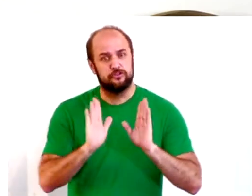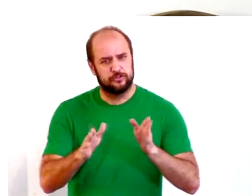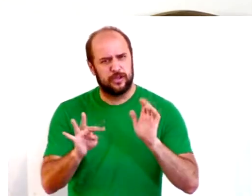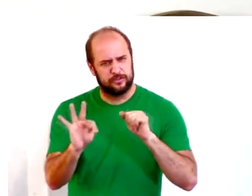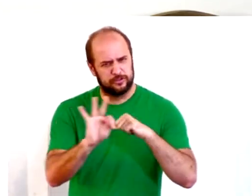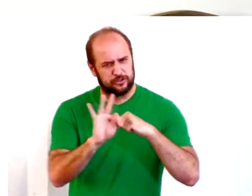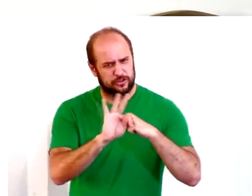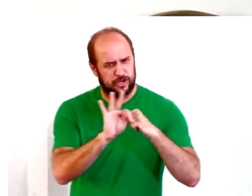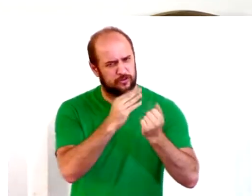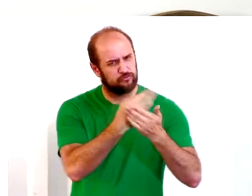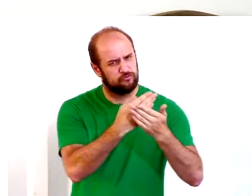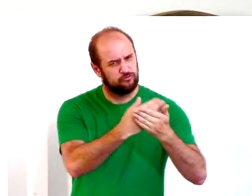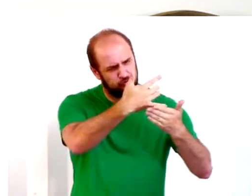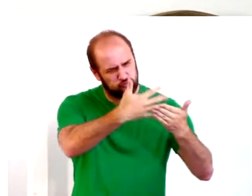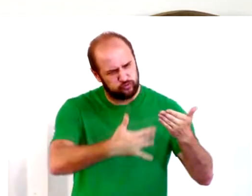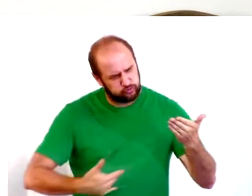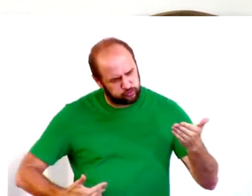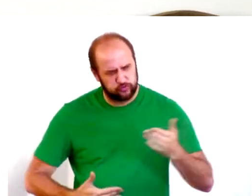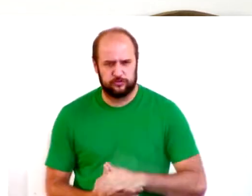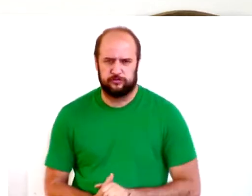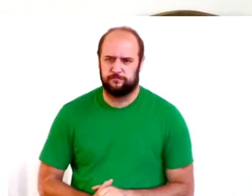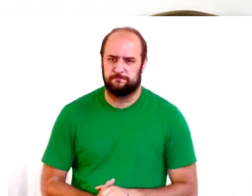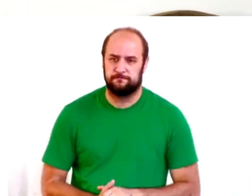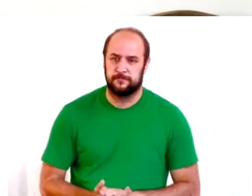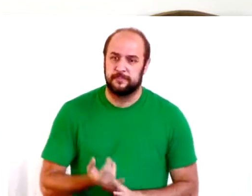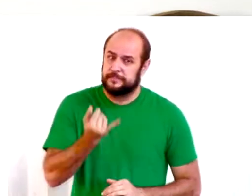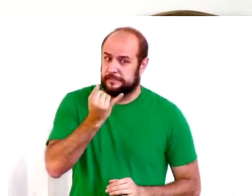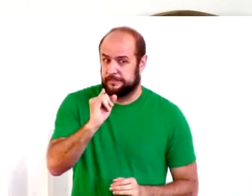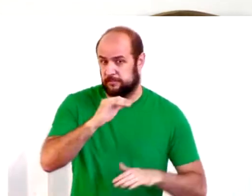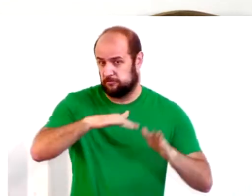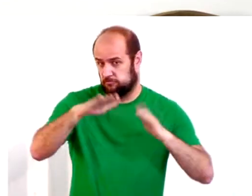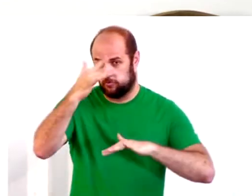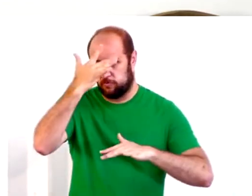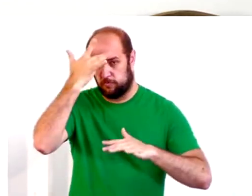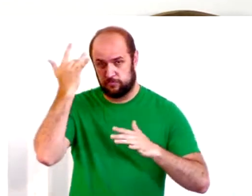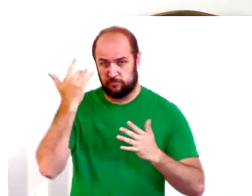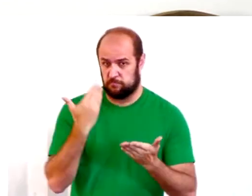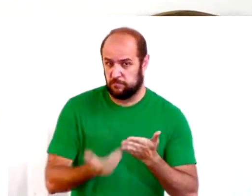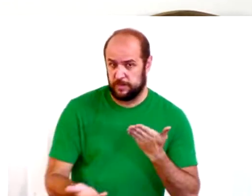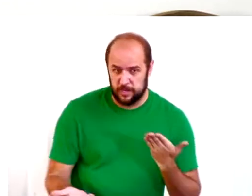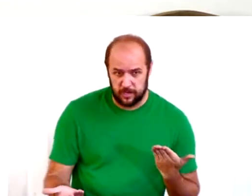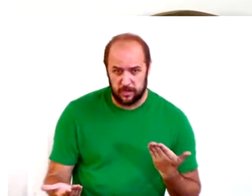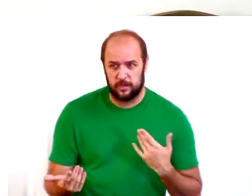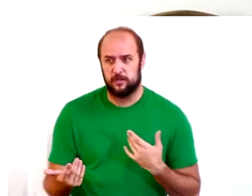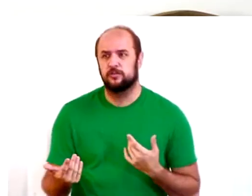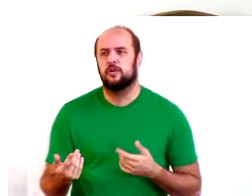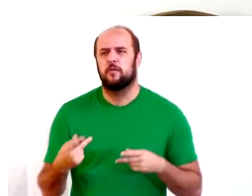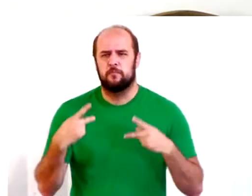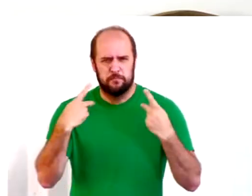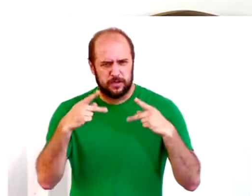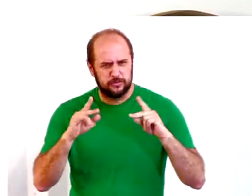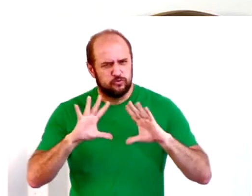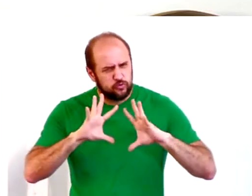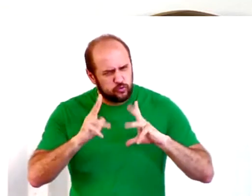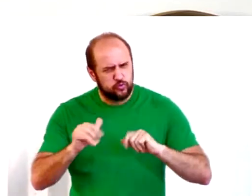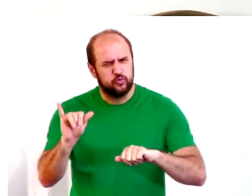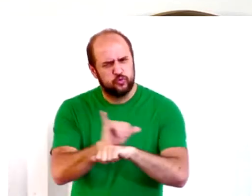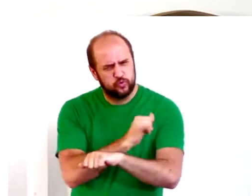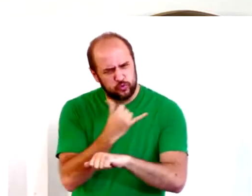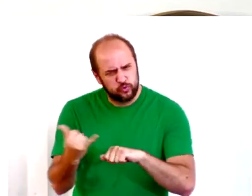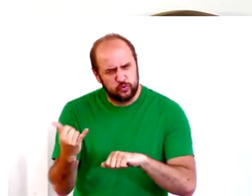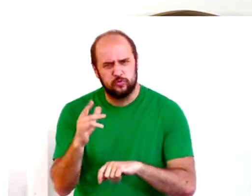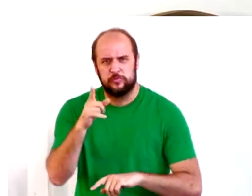Tiago. Se você não pôde acompanhar, perdeu alguma coisa em relação a isso, as nossas pregações estão todas nas